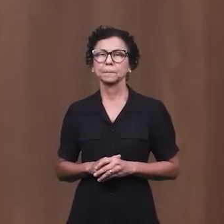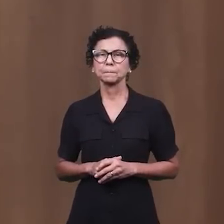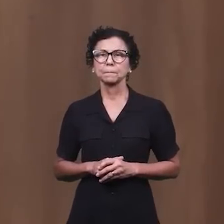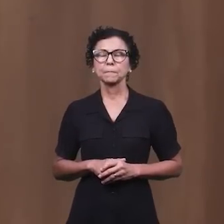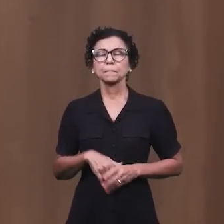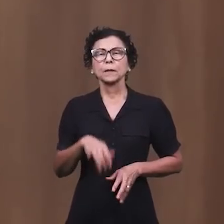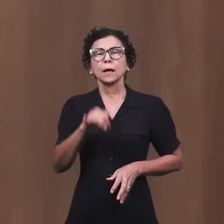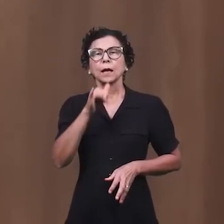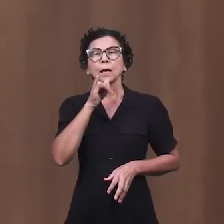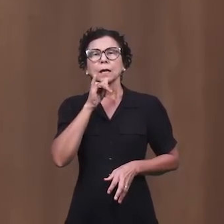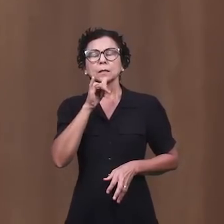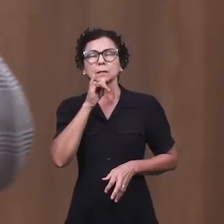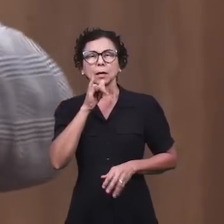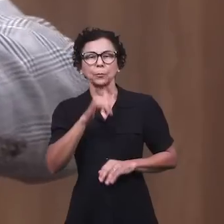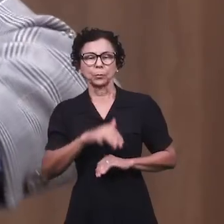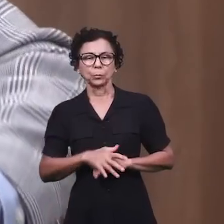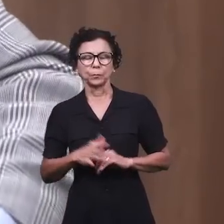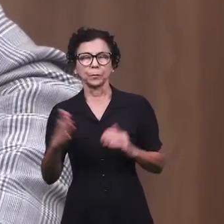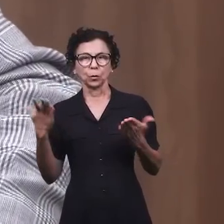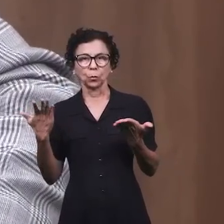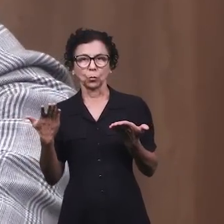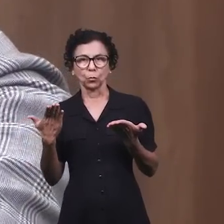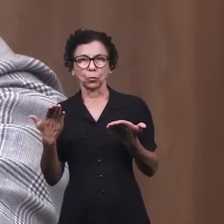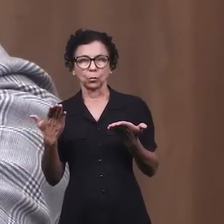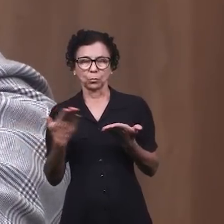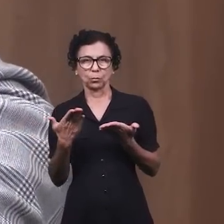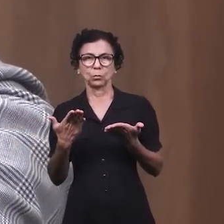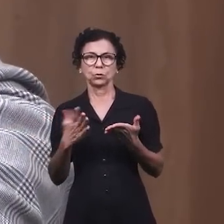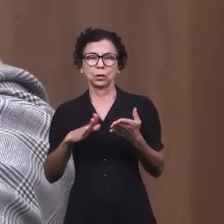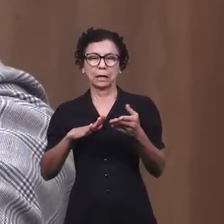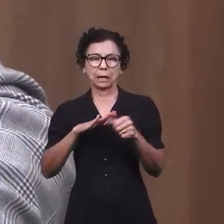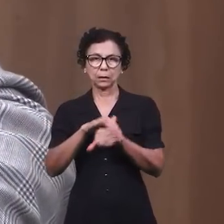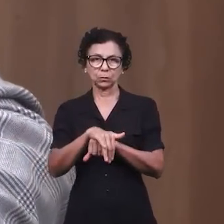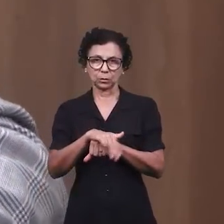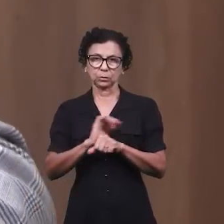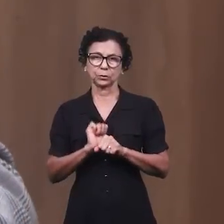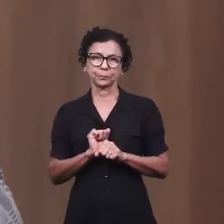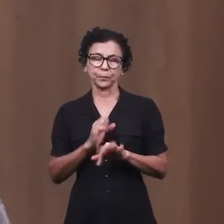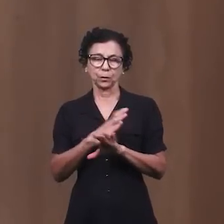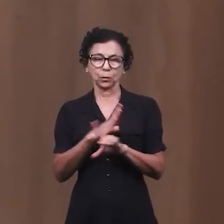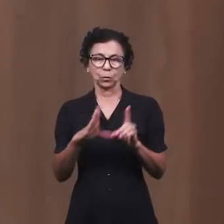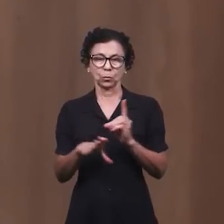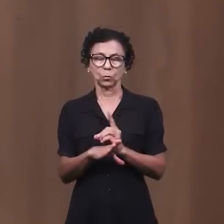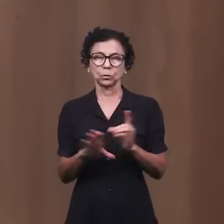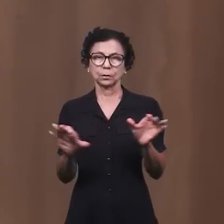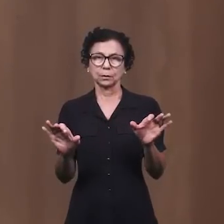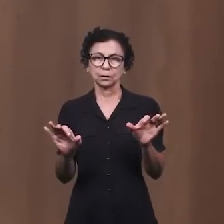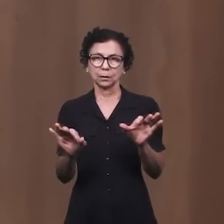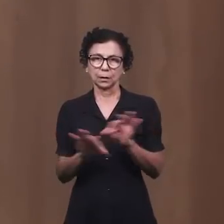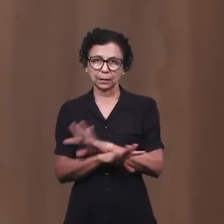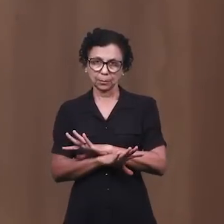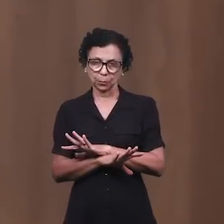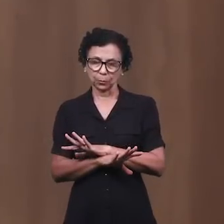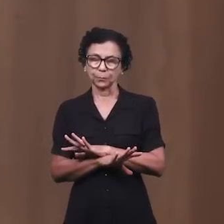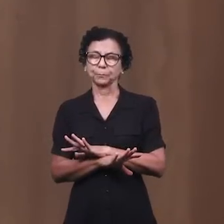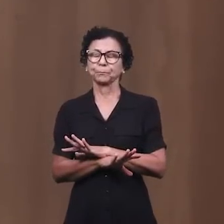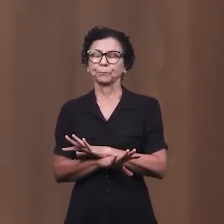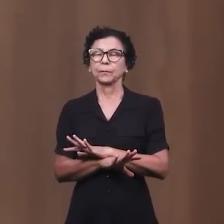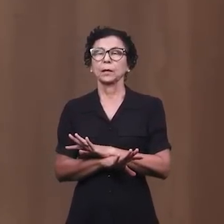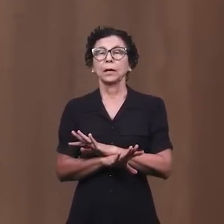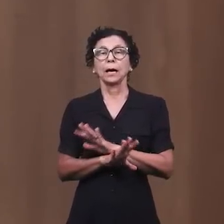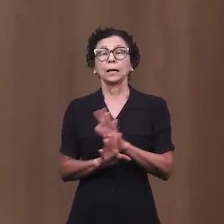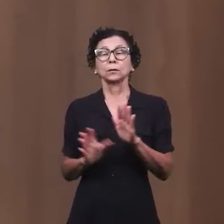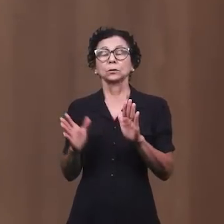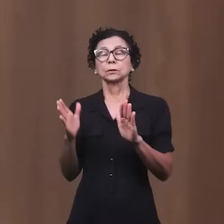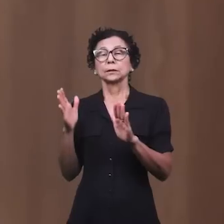amanhã começa quando termina o culto de hoje à noite. E o que acontece é que muitas igrejas vão para o